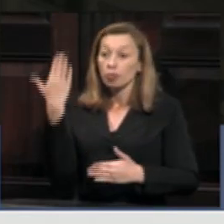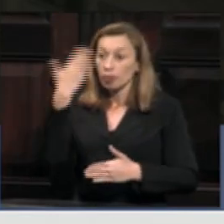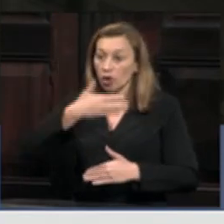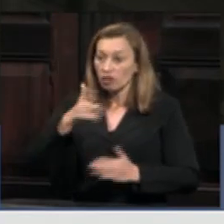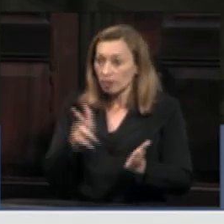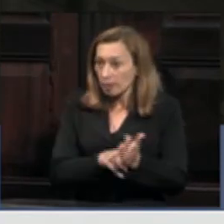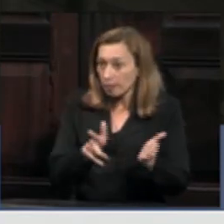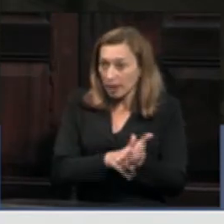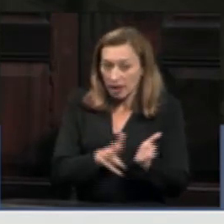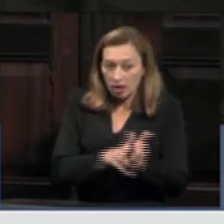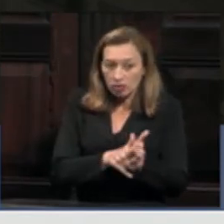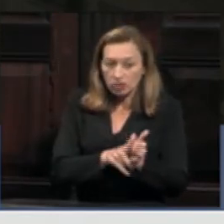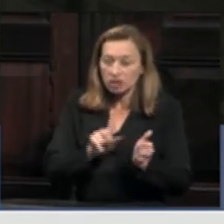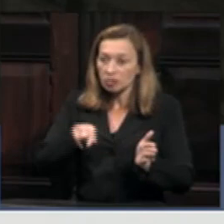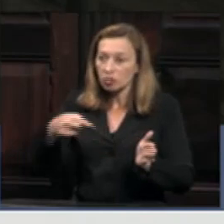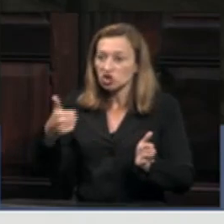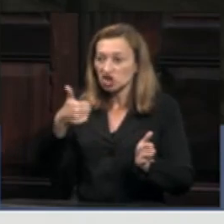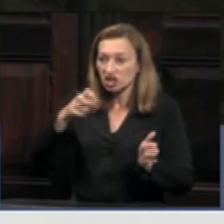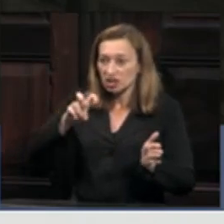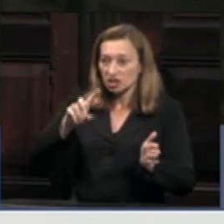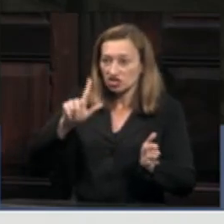estão todos apagados.